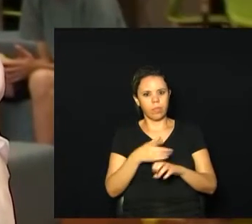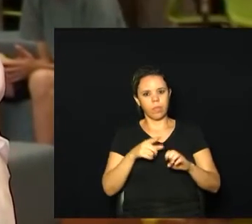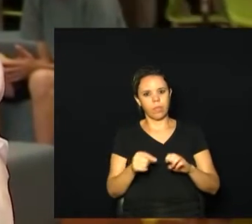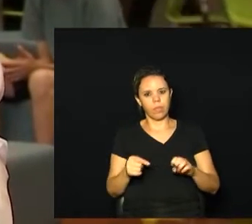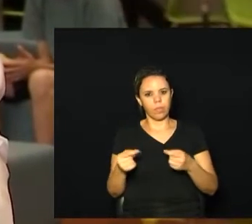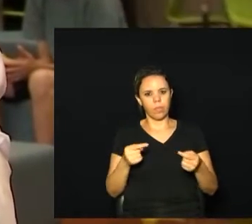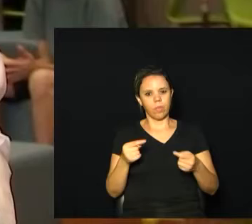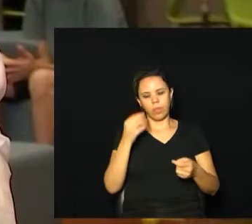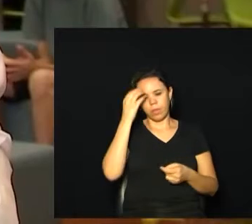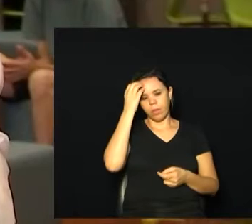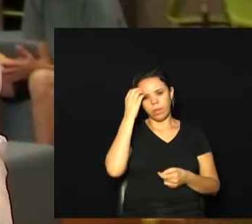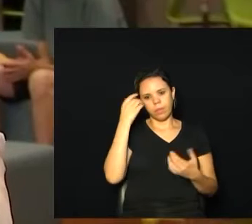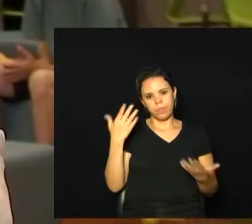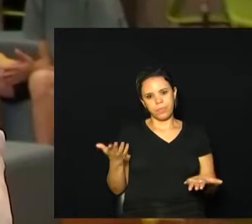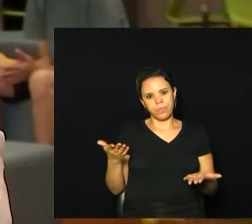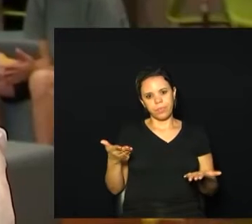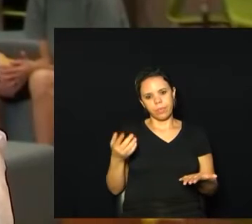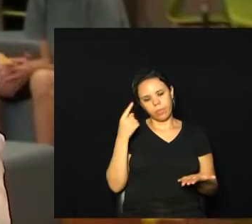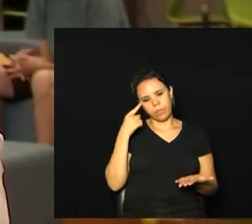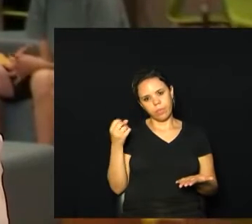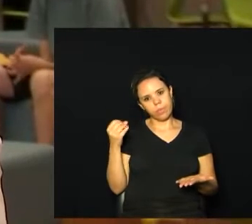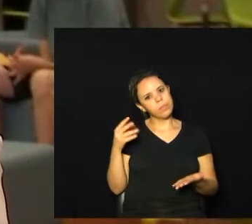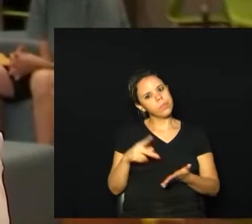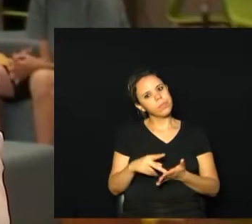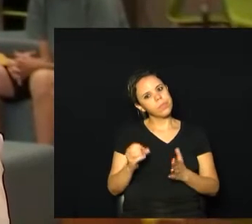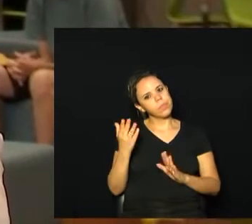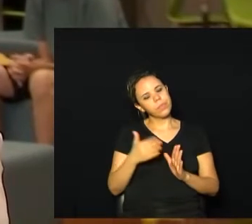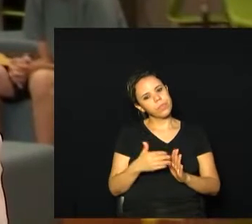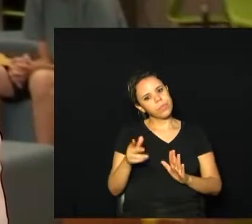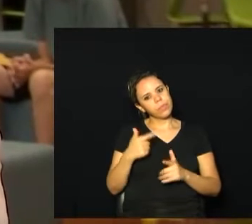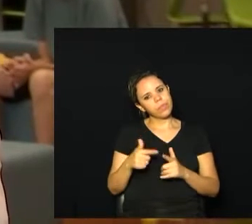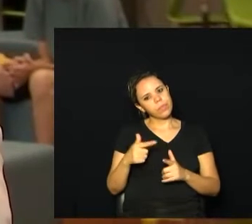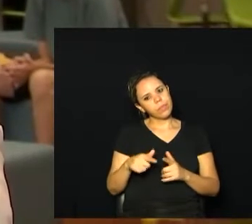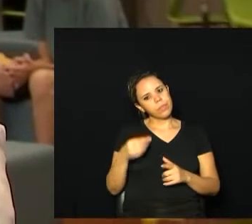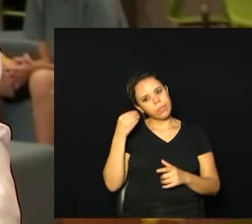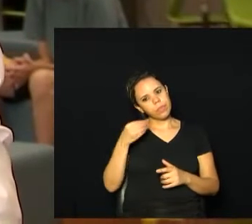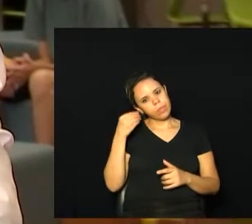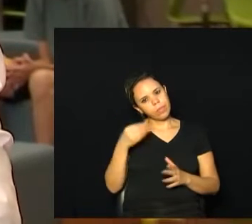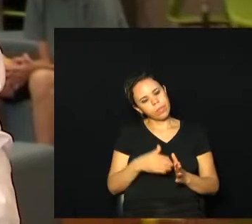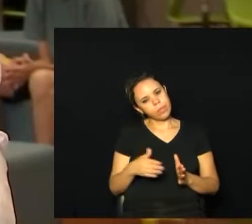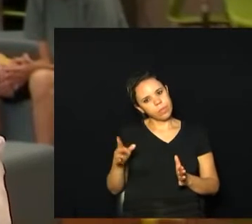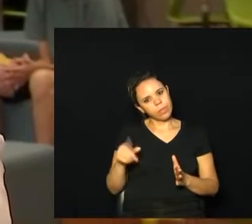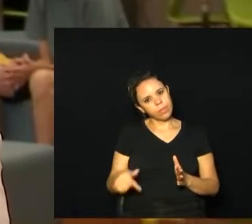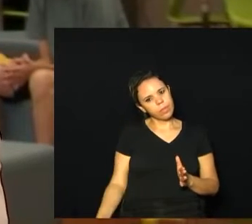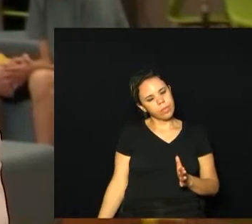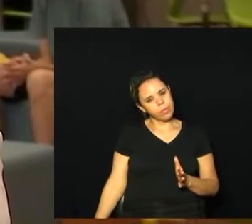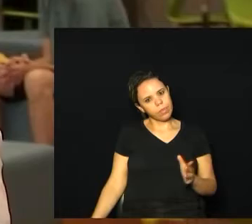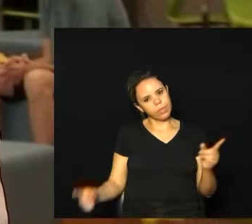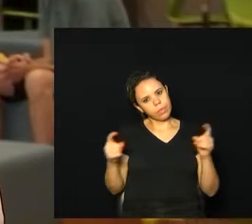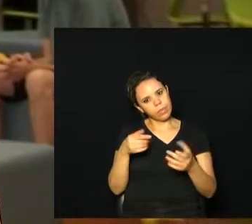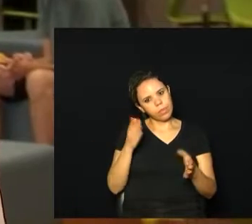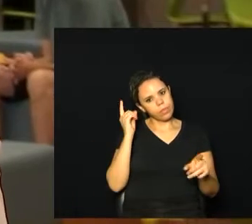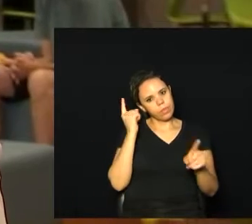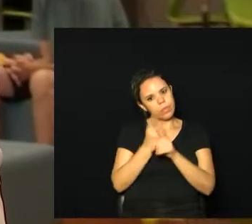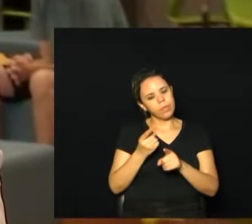da competição. E ele veio com uma ideia que, na verdade, surgiu a partir de um problema que ele vivencia, que é a grande dificuldade de